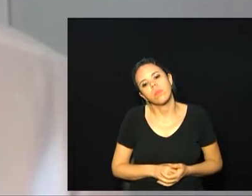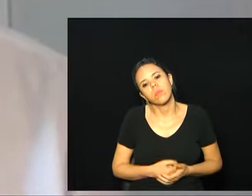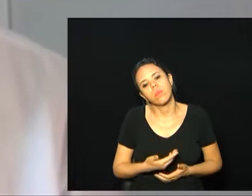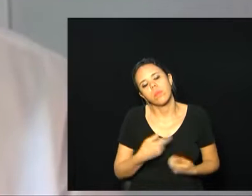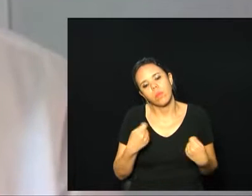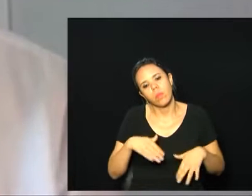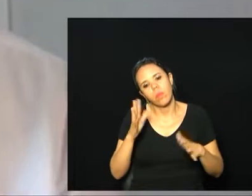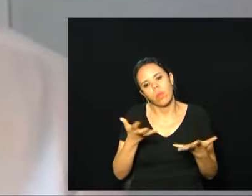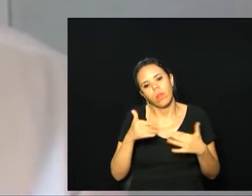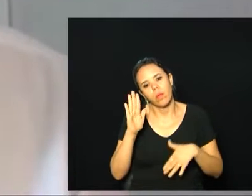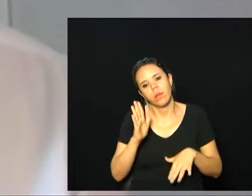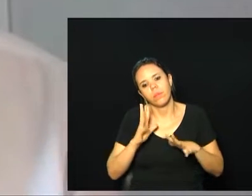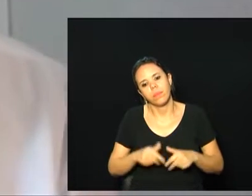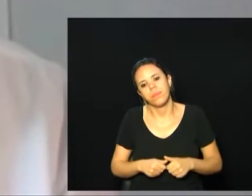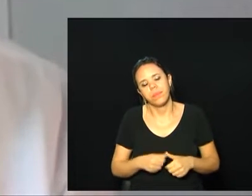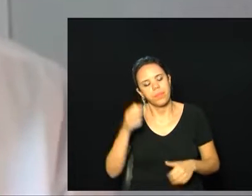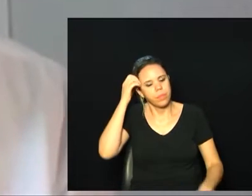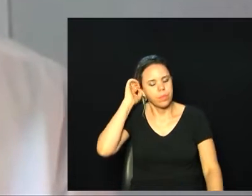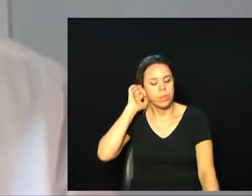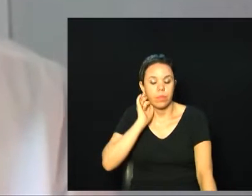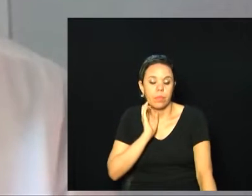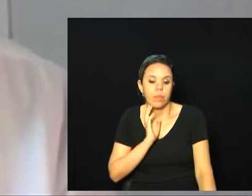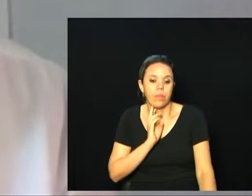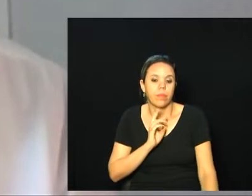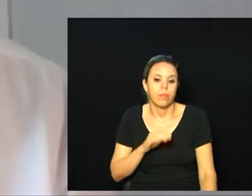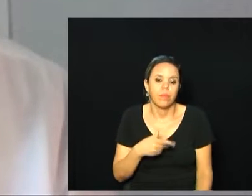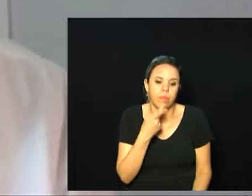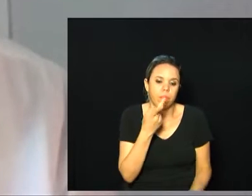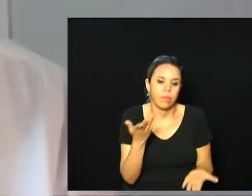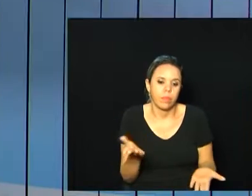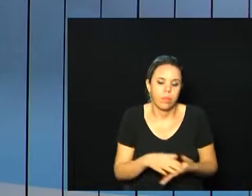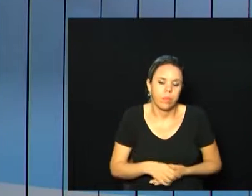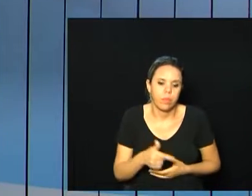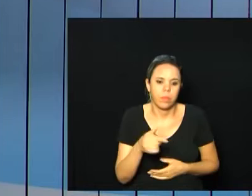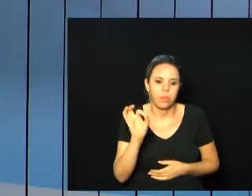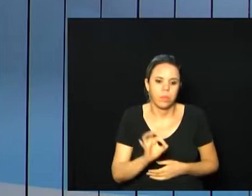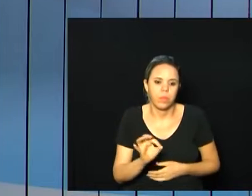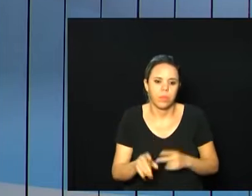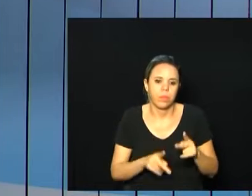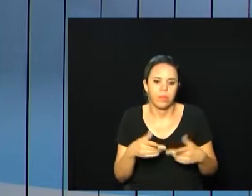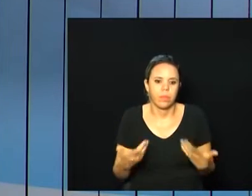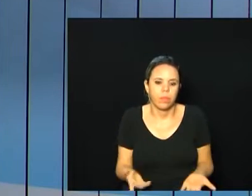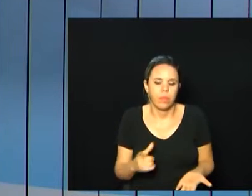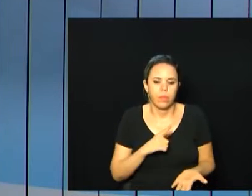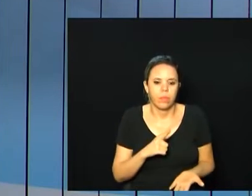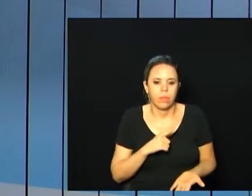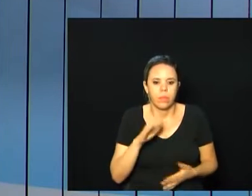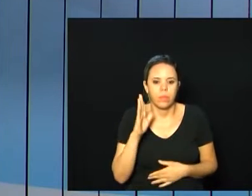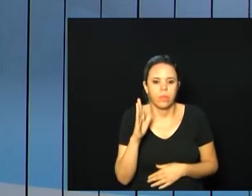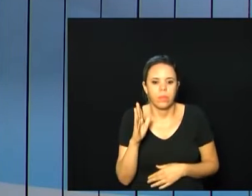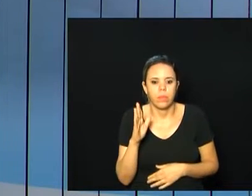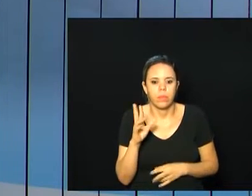higiene e estão praticando mais higiene. Eu até ia comentar isso, 70% das pessoas têm